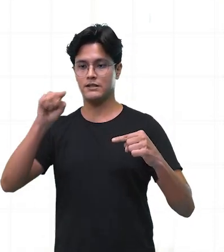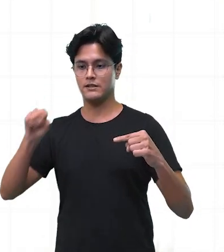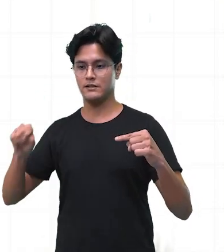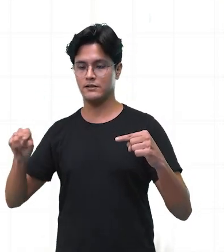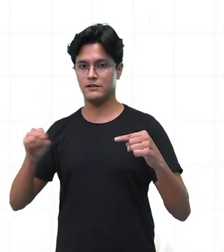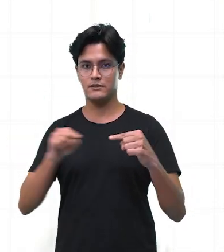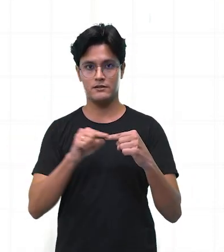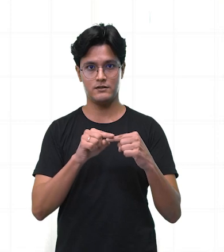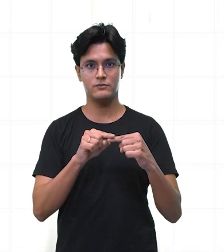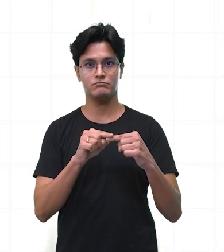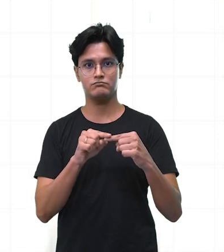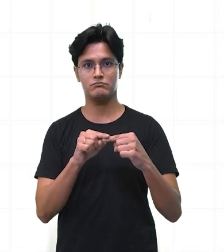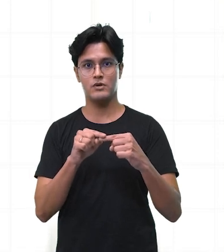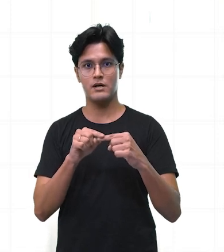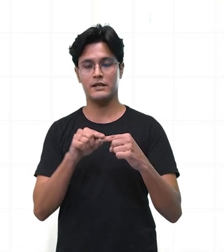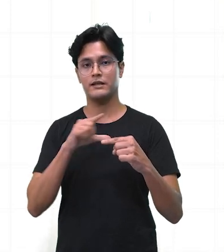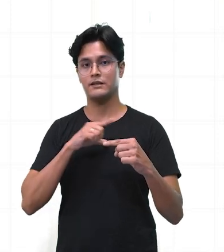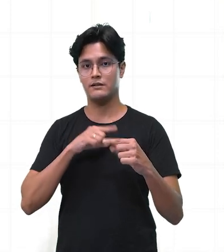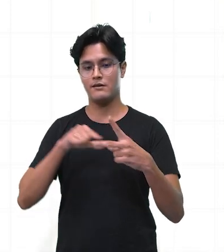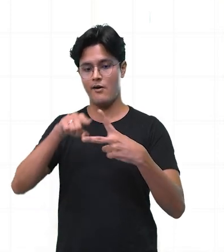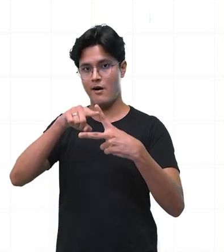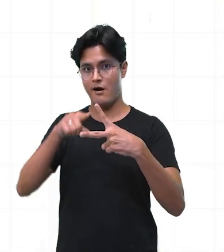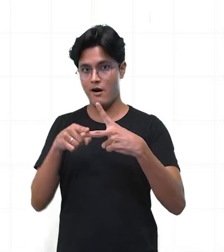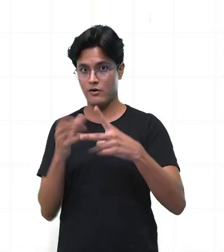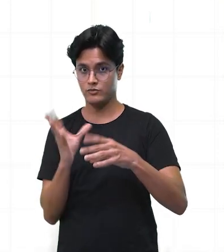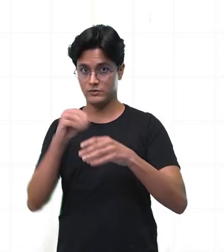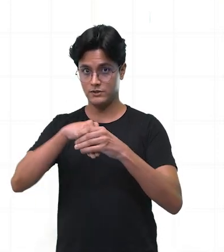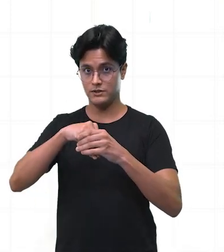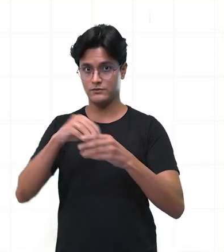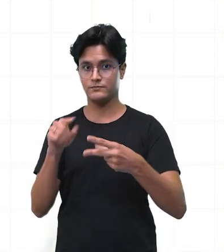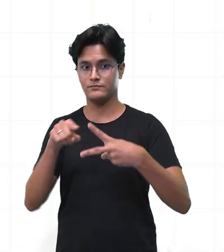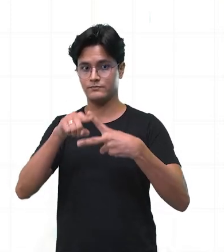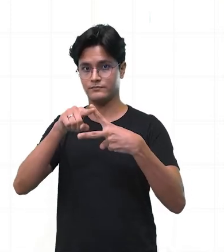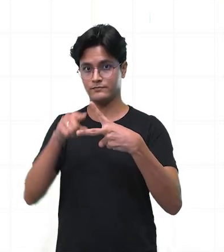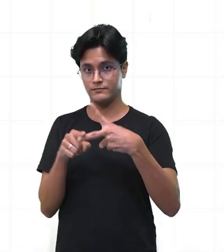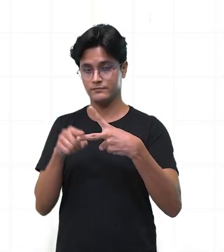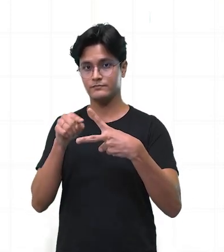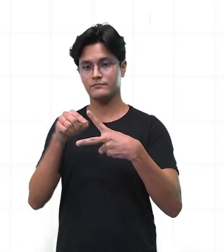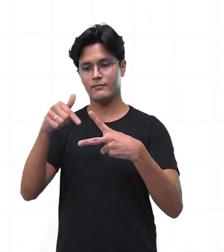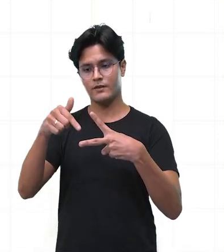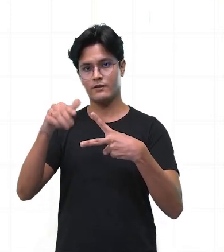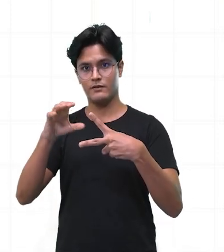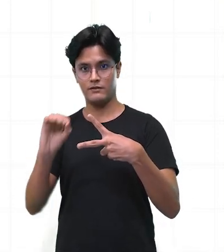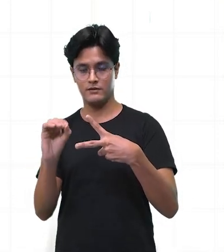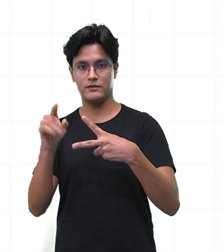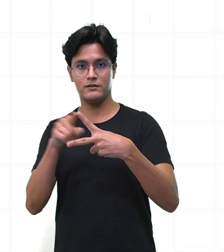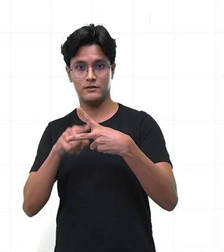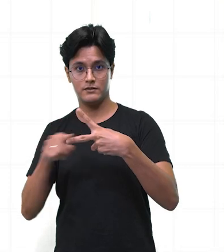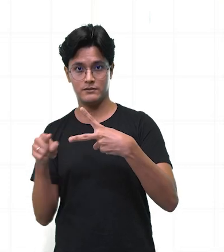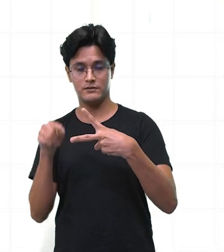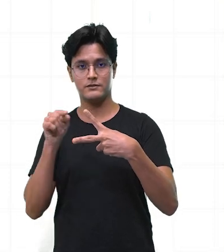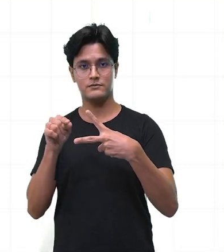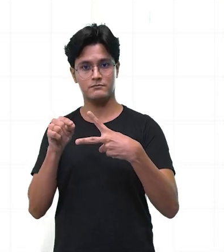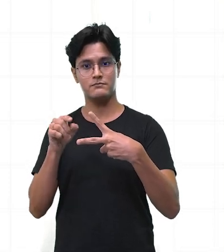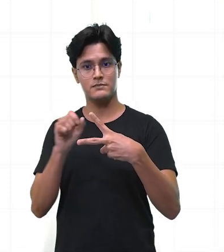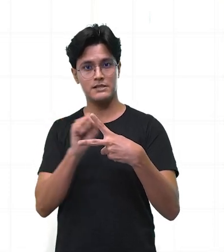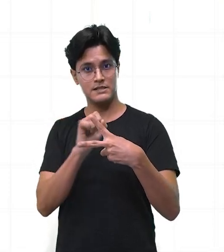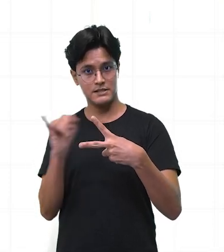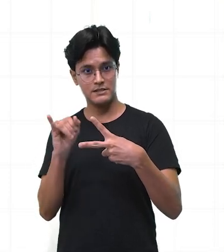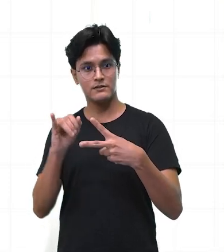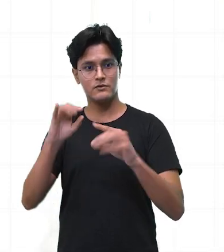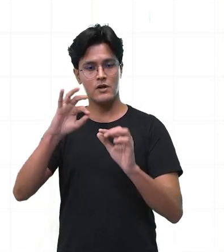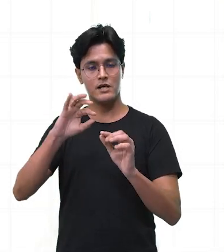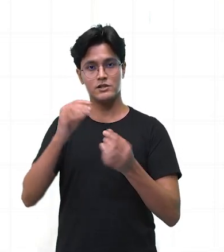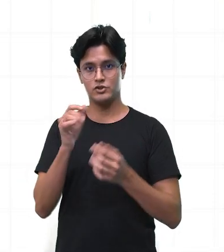de 70 graus. Se nós prolongarmos aqui um dos seus lados, nós teremos um ângulo externo. Então,